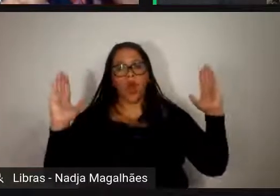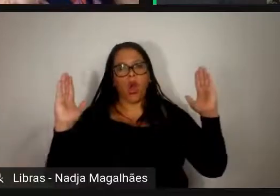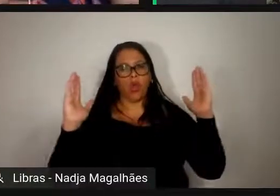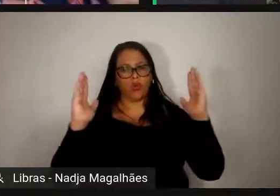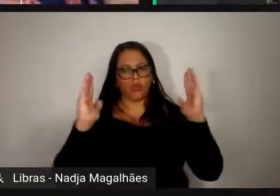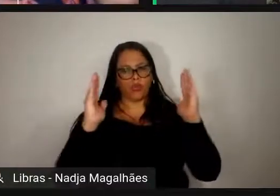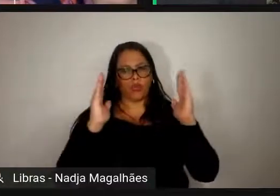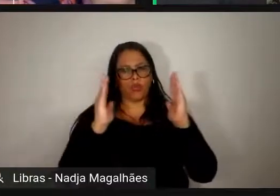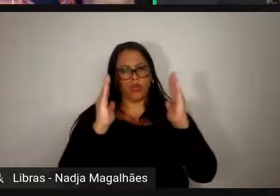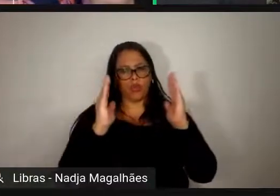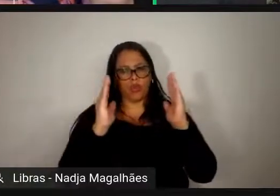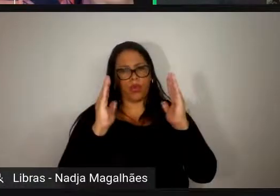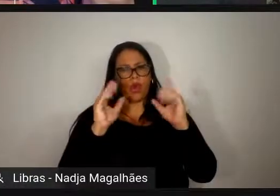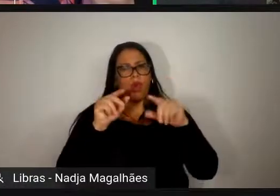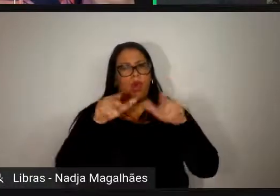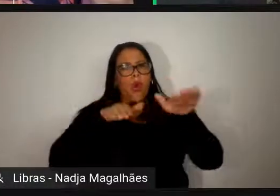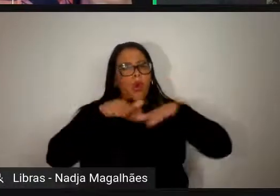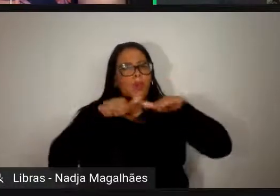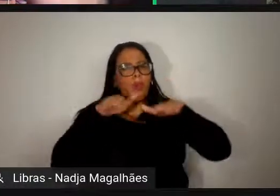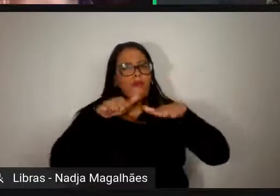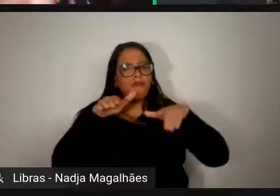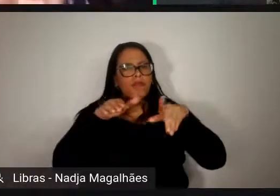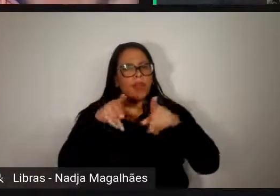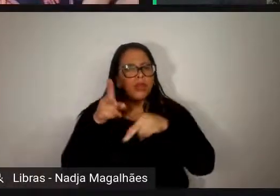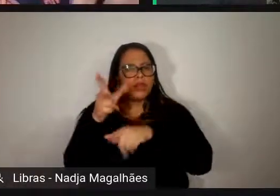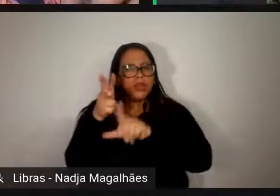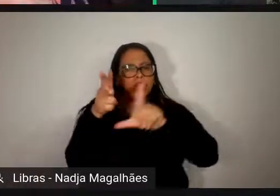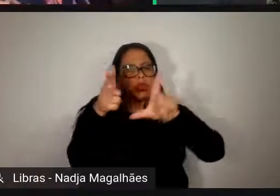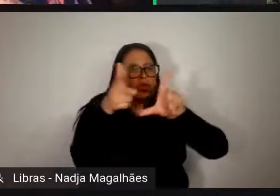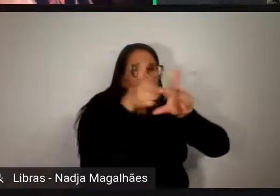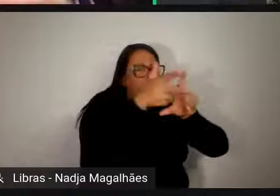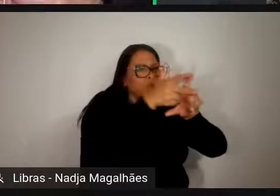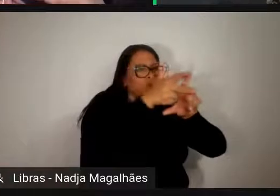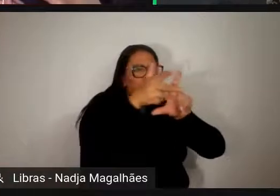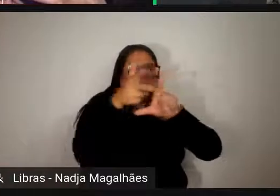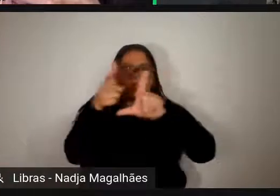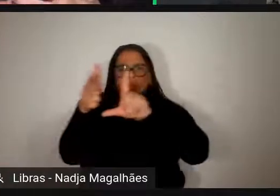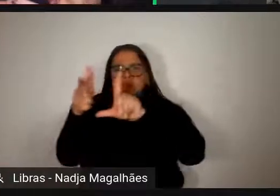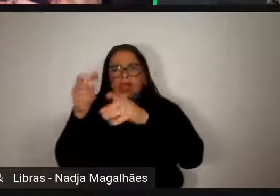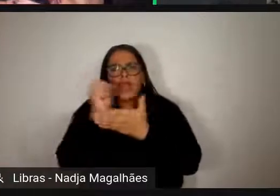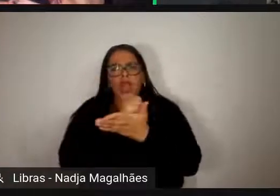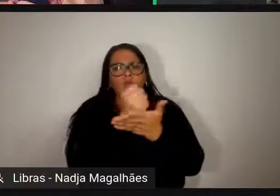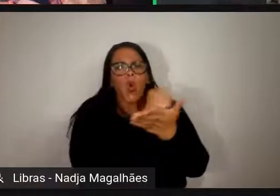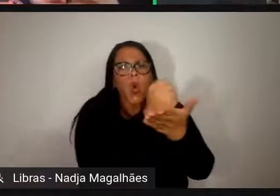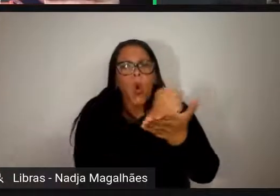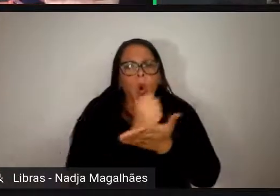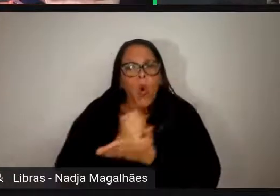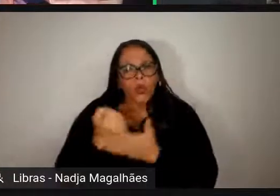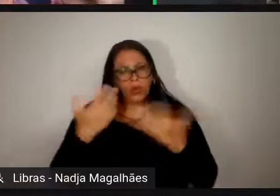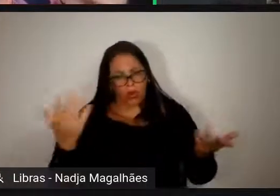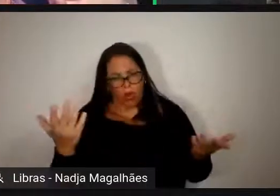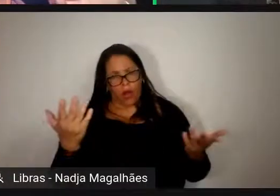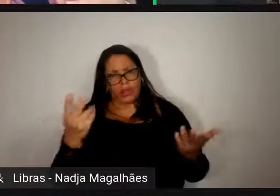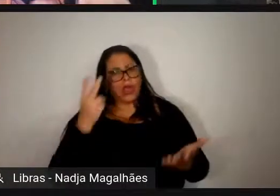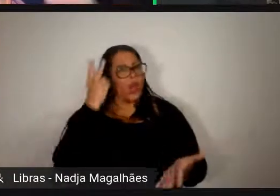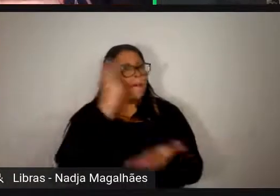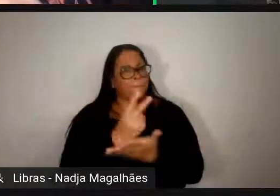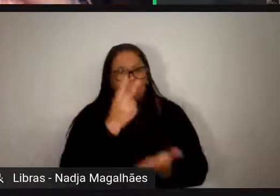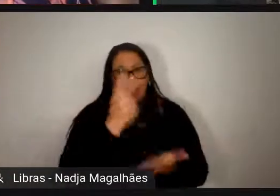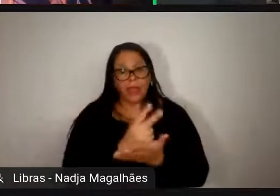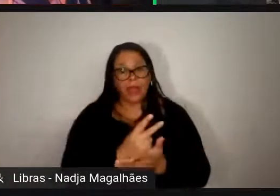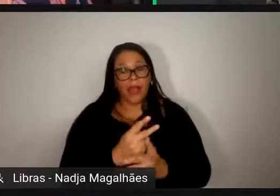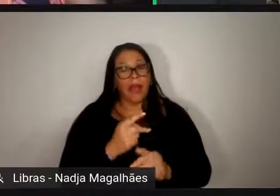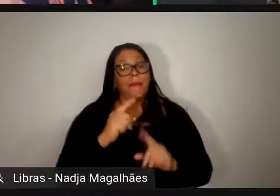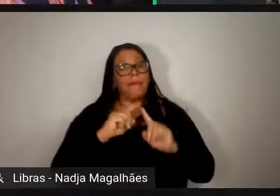uma movimentação horizontal e uma movimentação vertical de câmera. É muito padronizado no resto dos parlamentos. E nesses países,